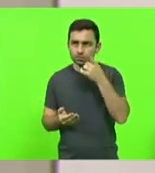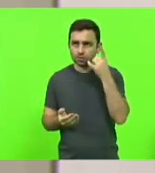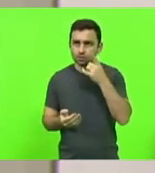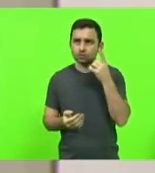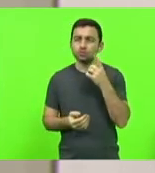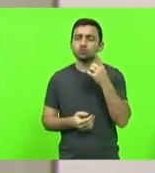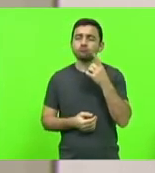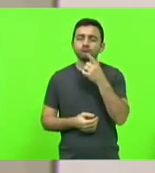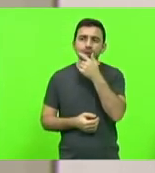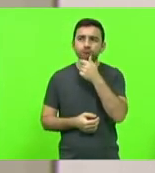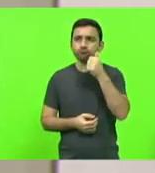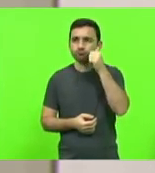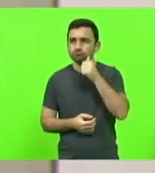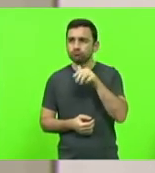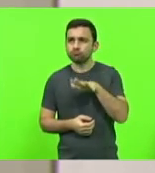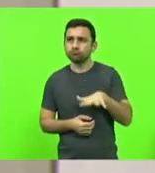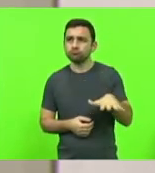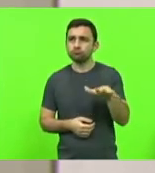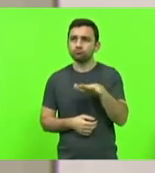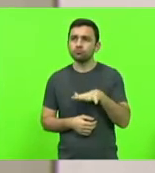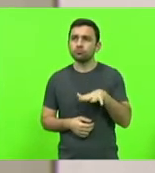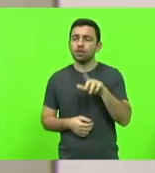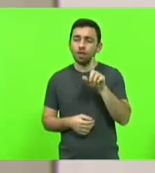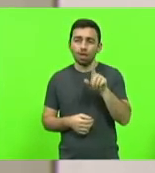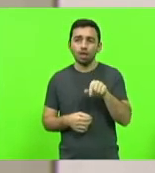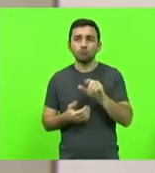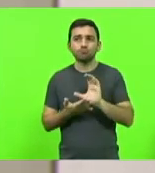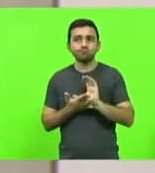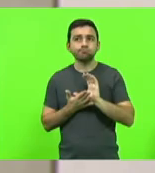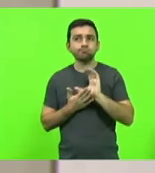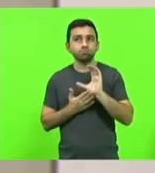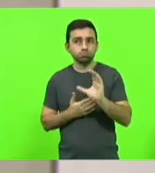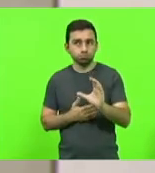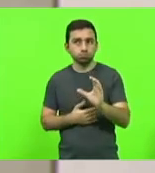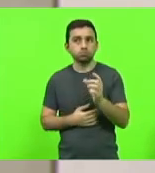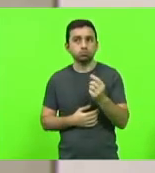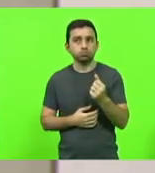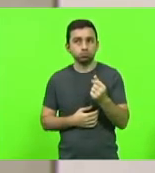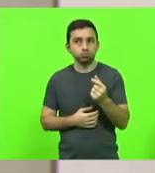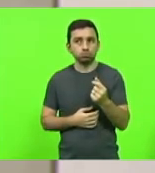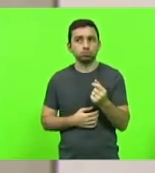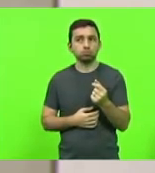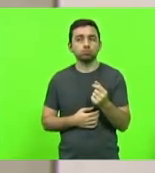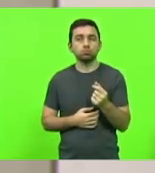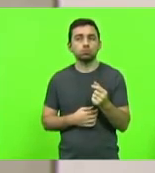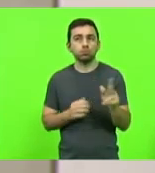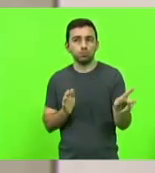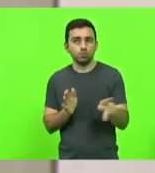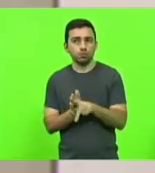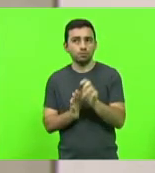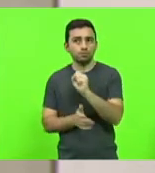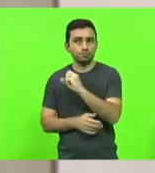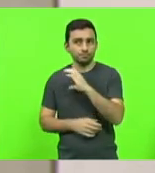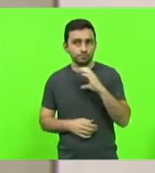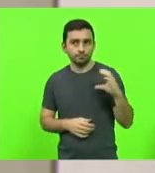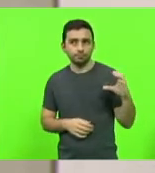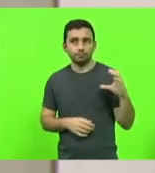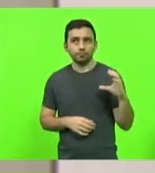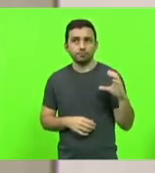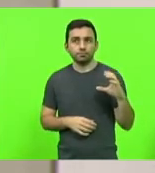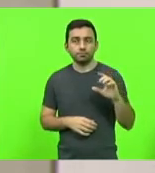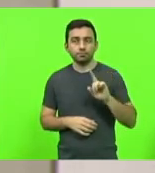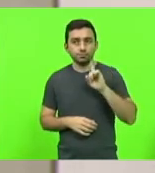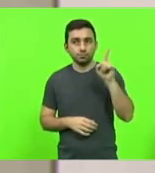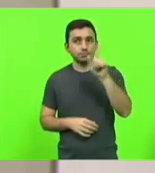deputados aqui desta casa, que é o repasse de recursos financeiros de Santa Catarina para o